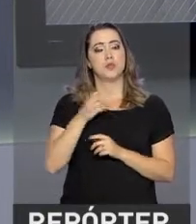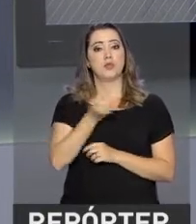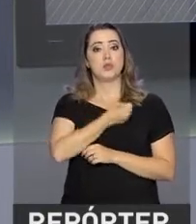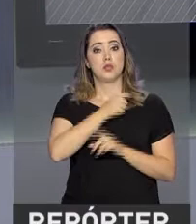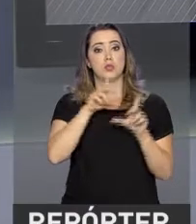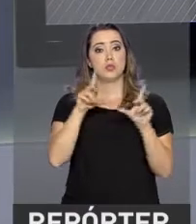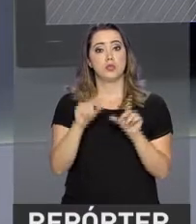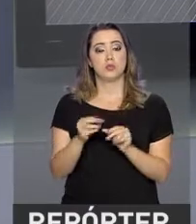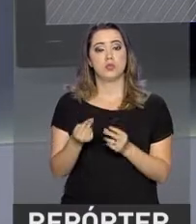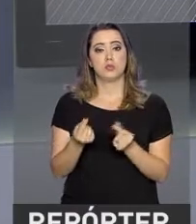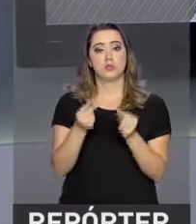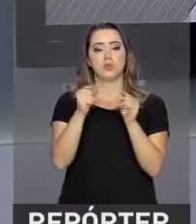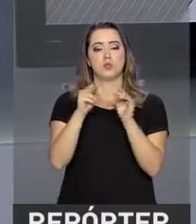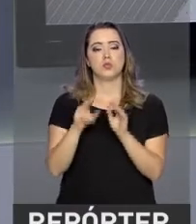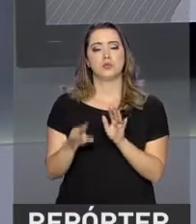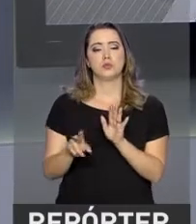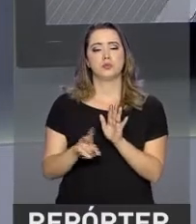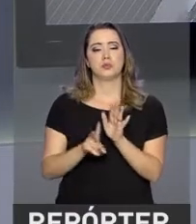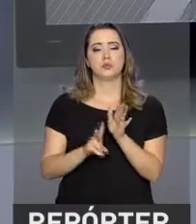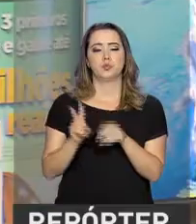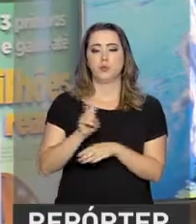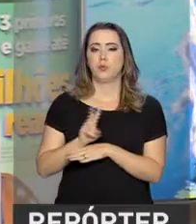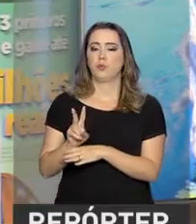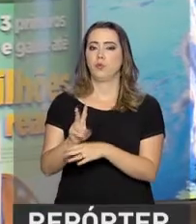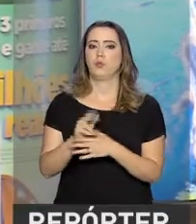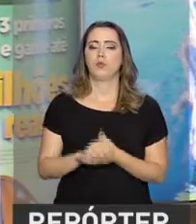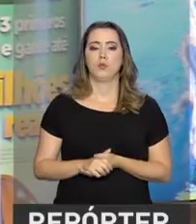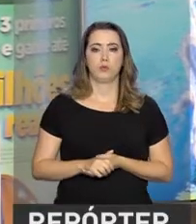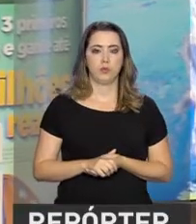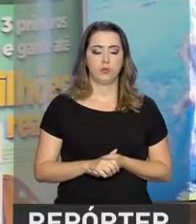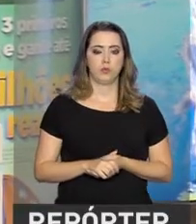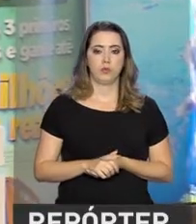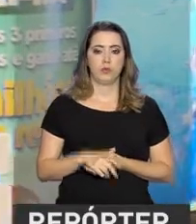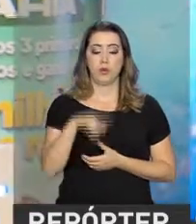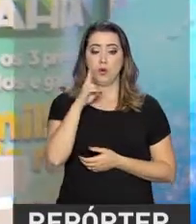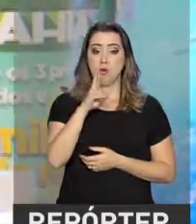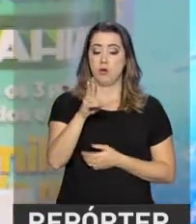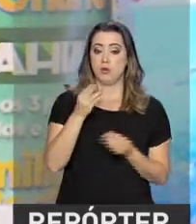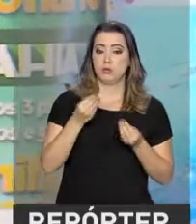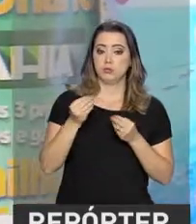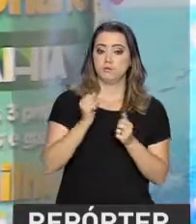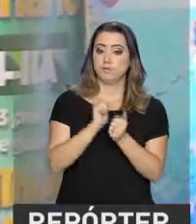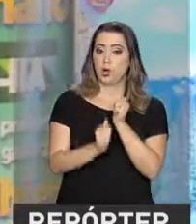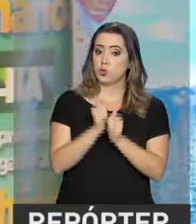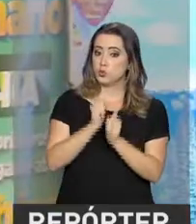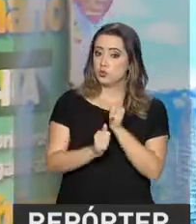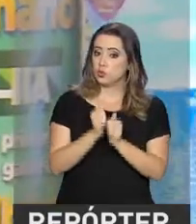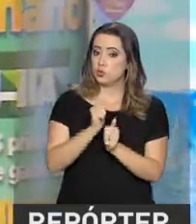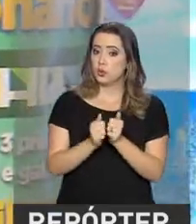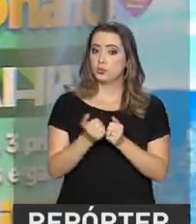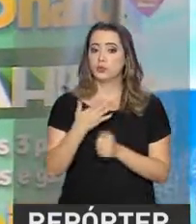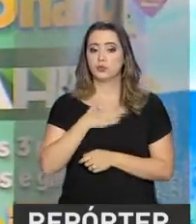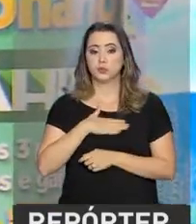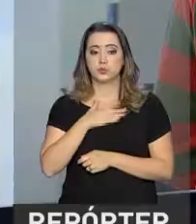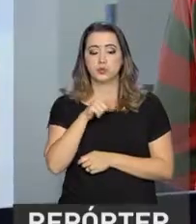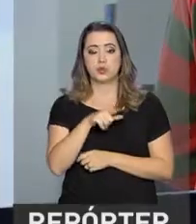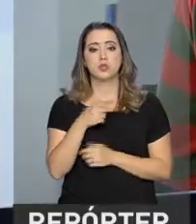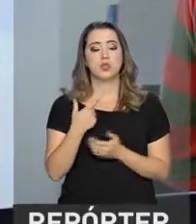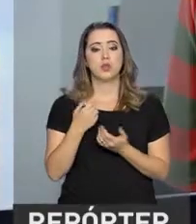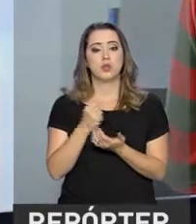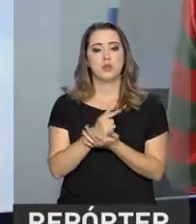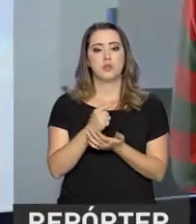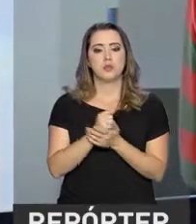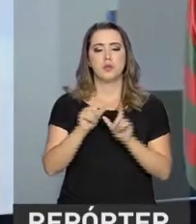que reduza o custo dos empréstimos. De olho na Copa do Mundo, Paulo quer comprar uma TV para o sobrinho.